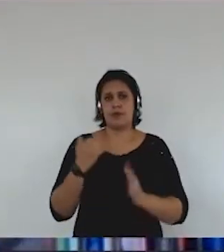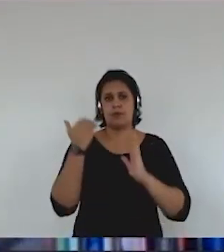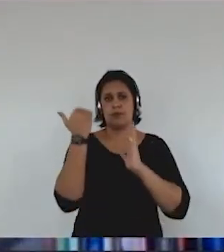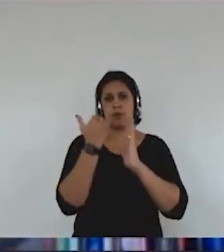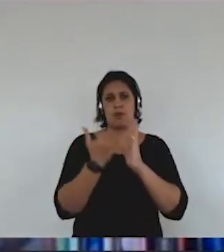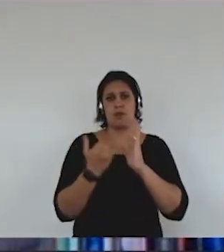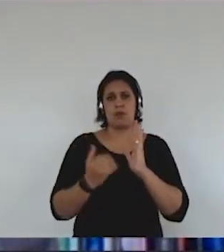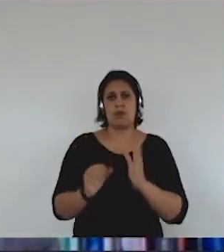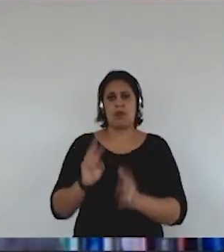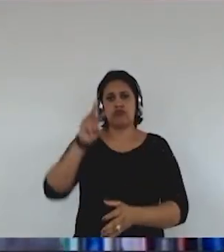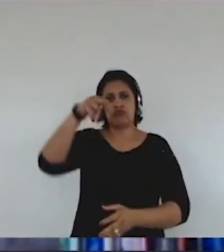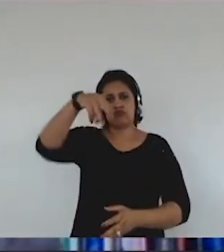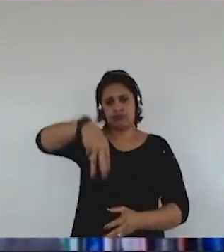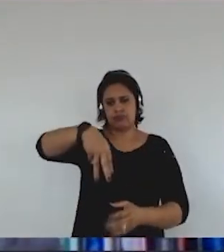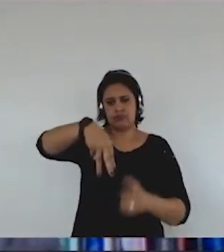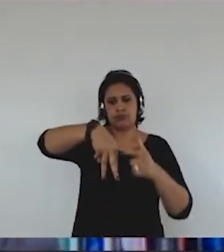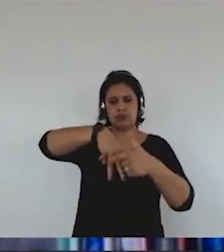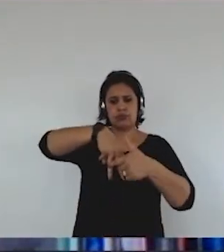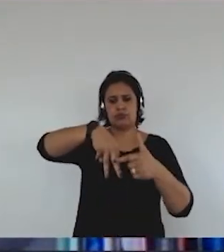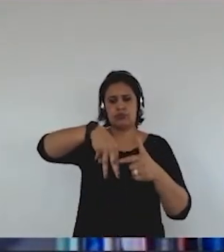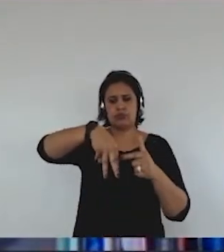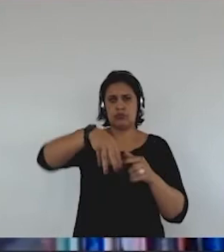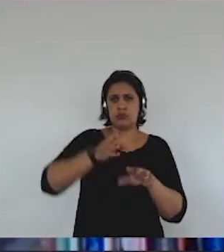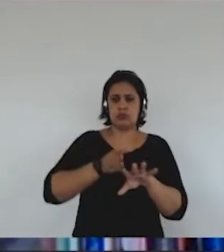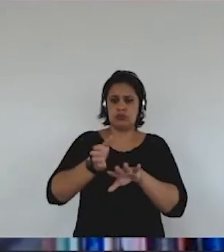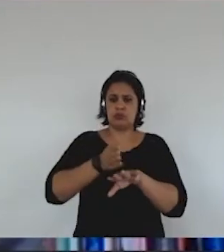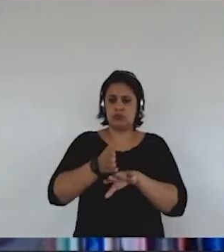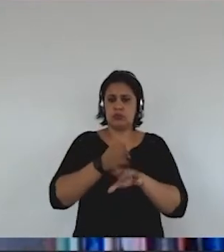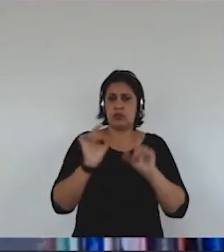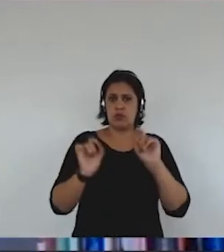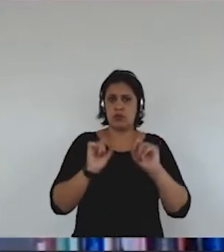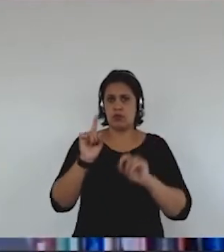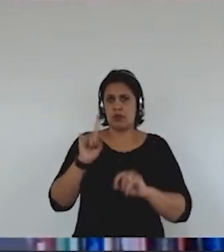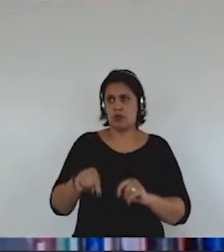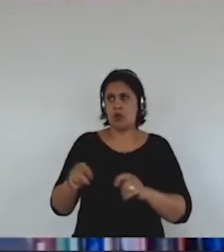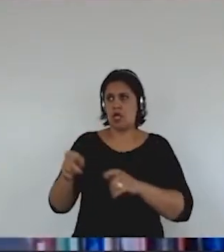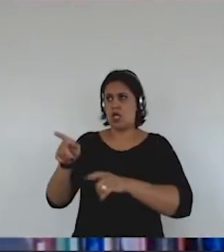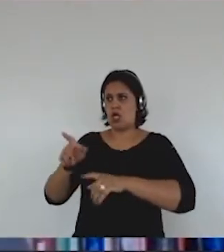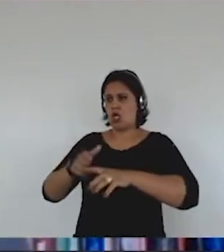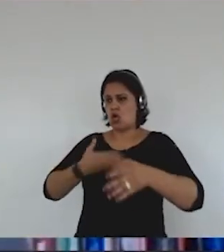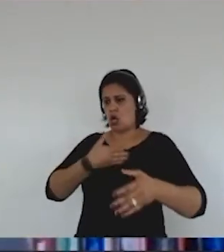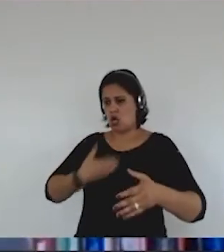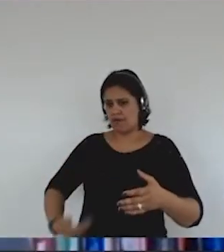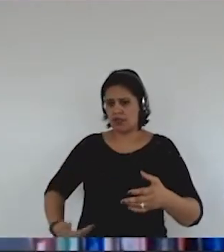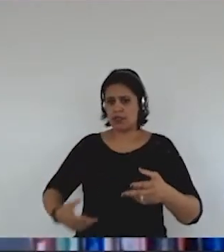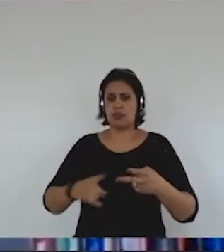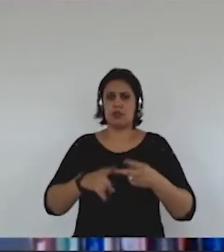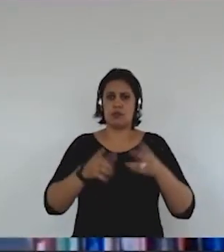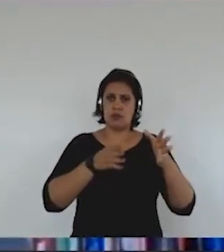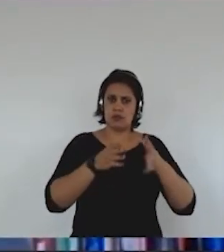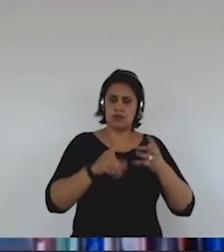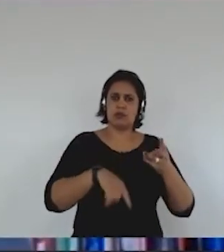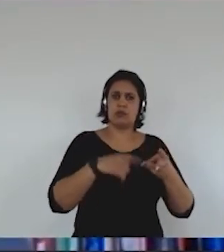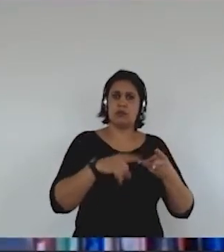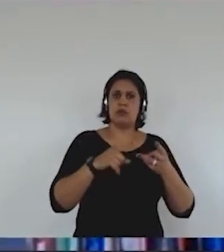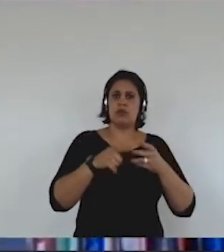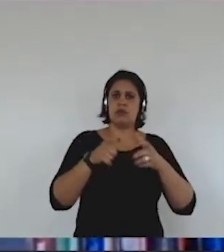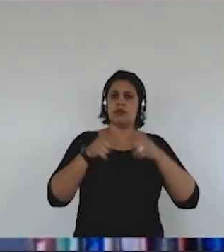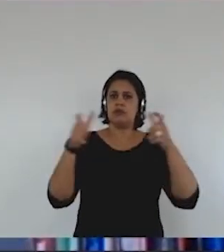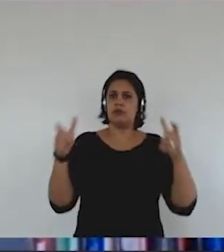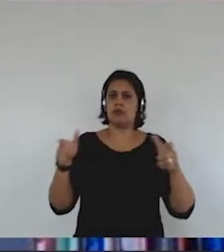tripé, que envolve a governança, o risk assessment e o compliance em sentido amplo, que aí sim